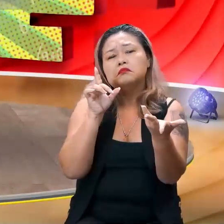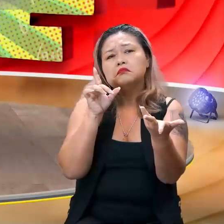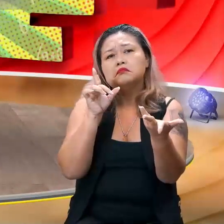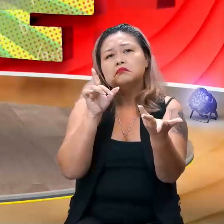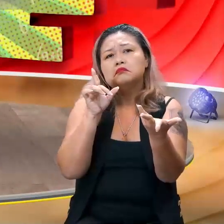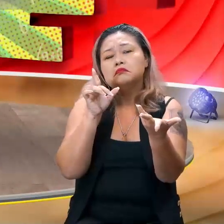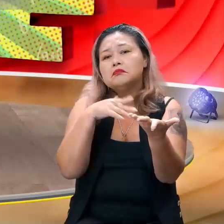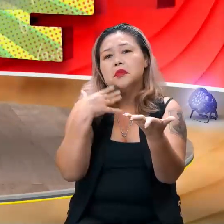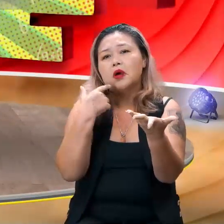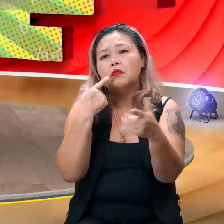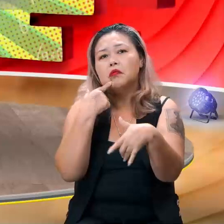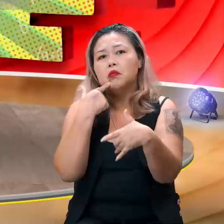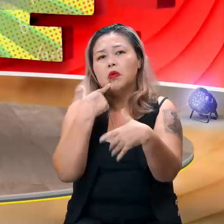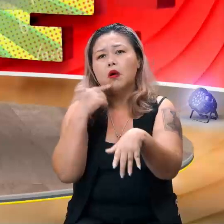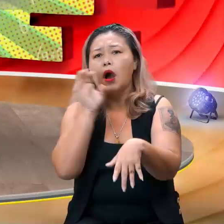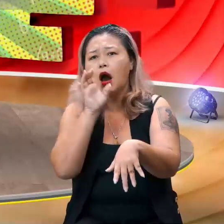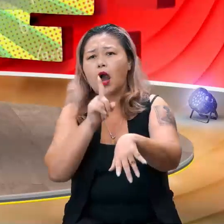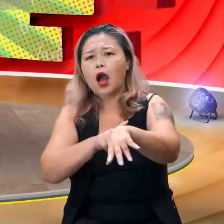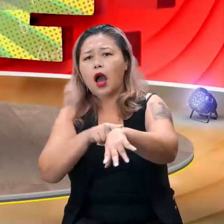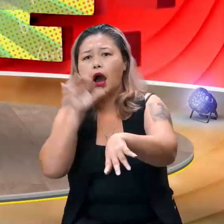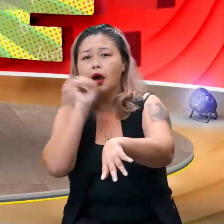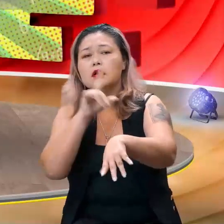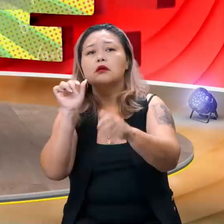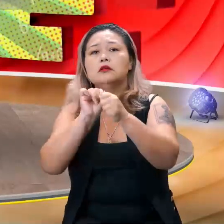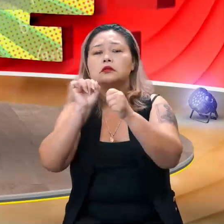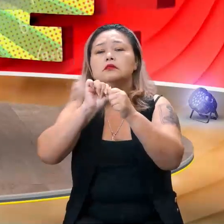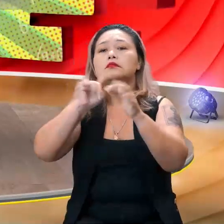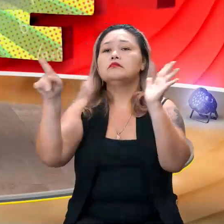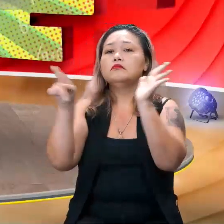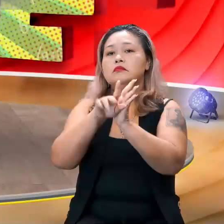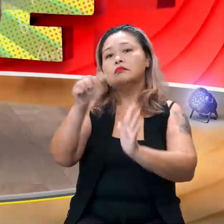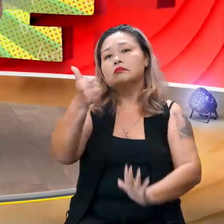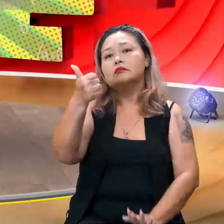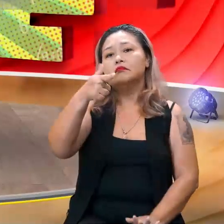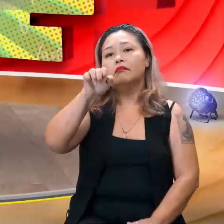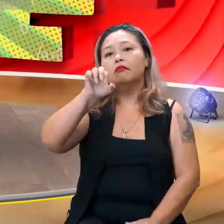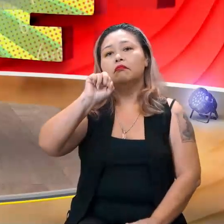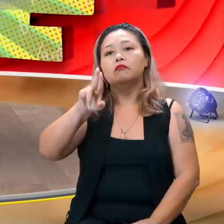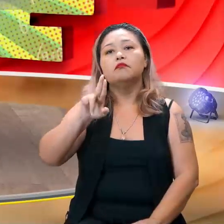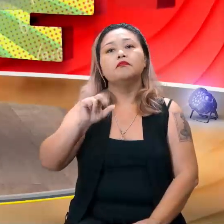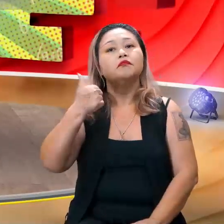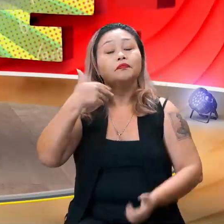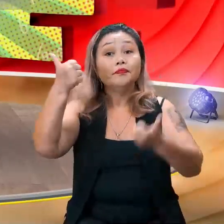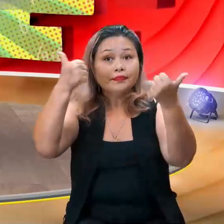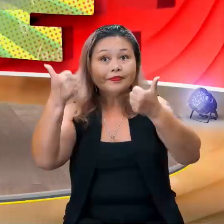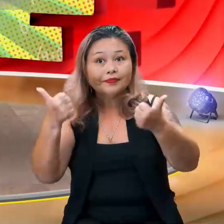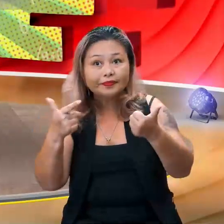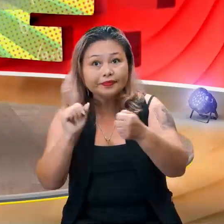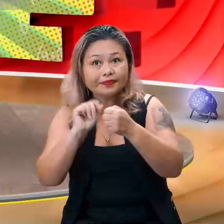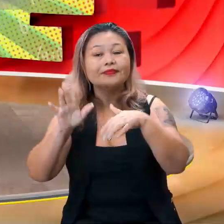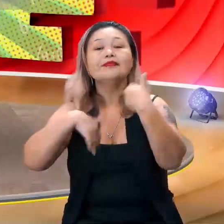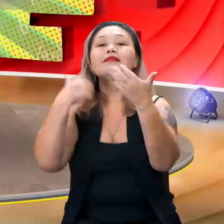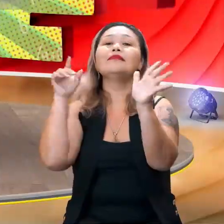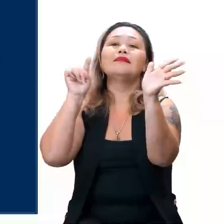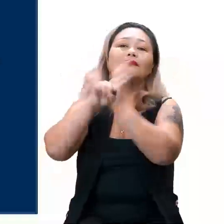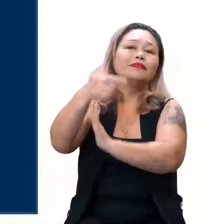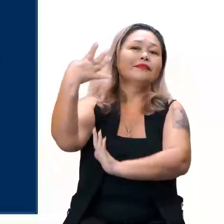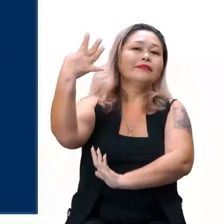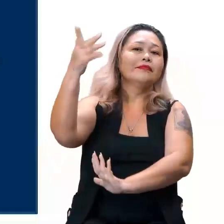que já fica mais corriqueiro aí, dizer que a função é do primeiro grau. Tá isso. Bom? Beleza, então vamos à quarta pergunta, olha